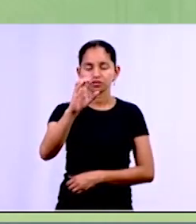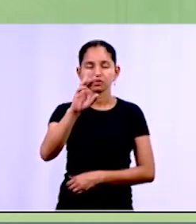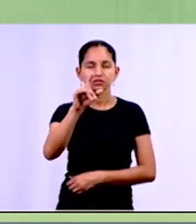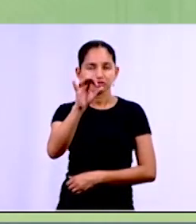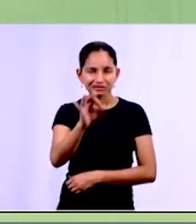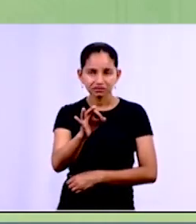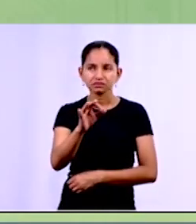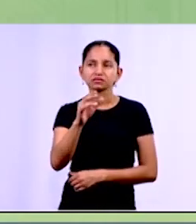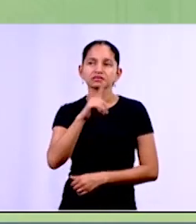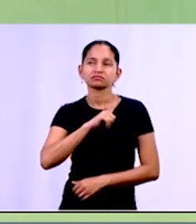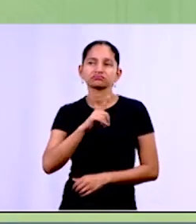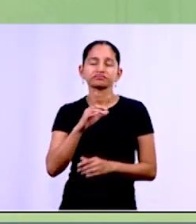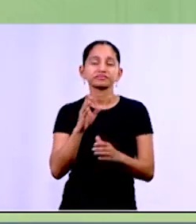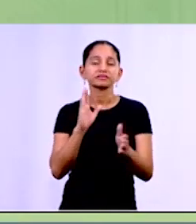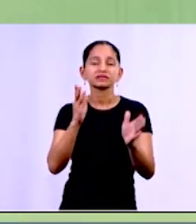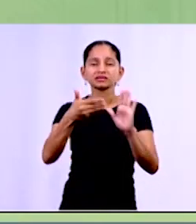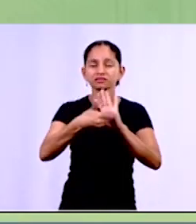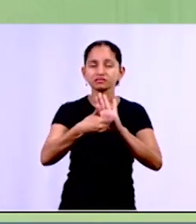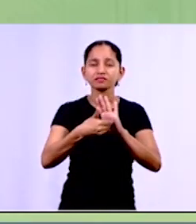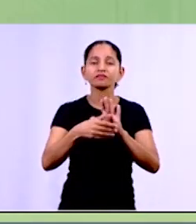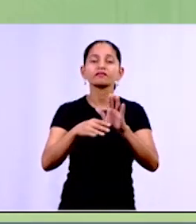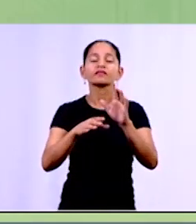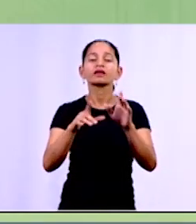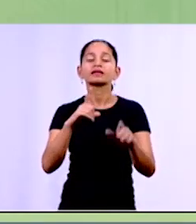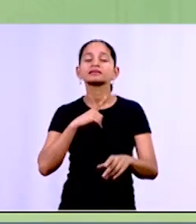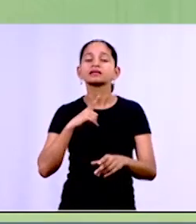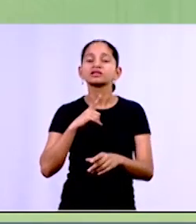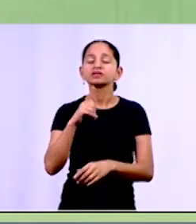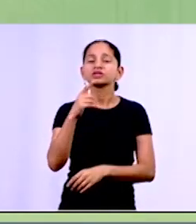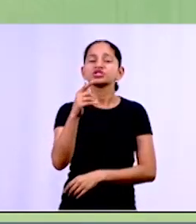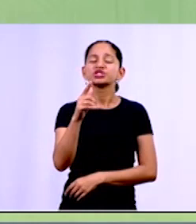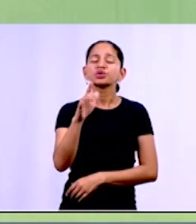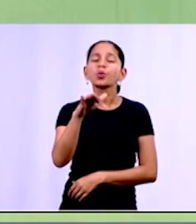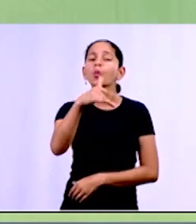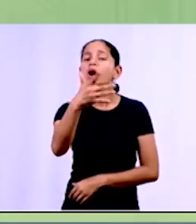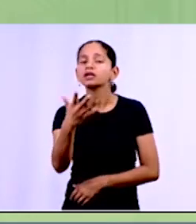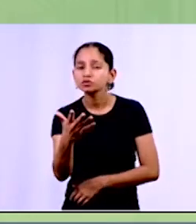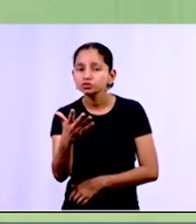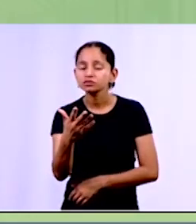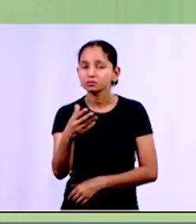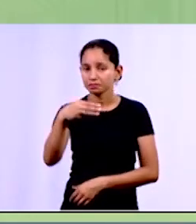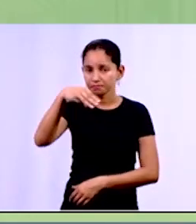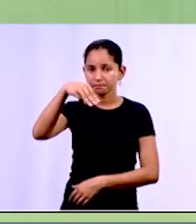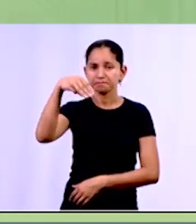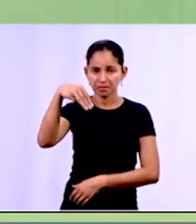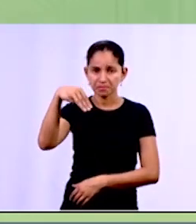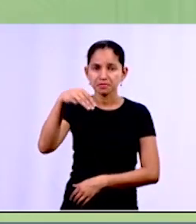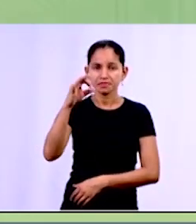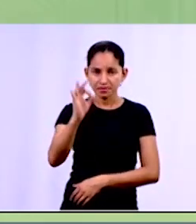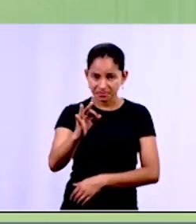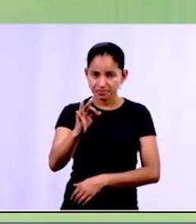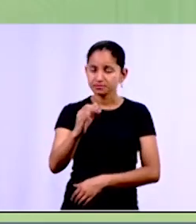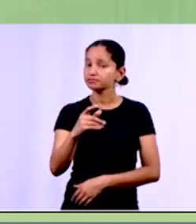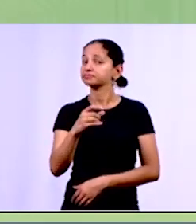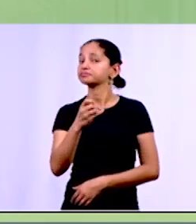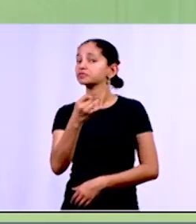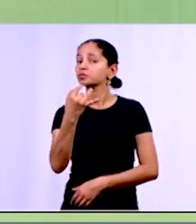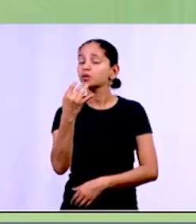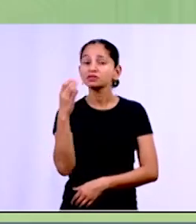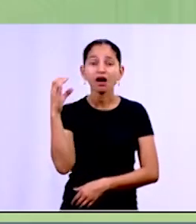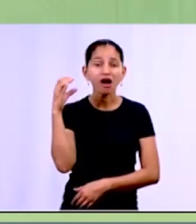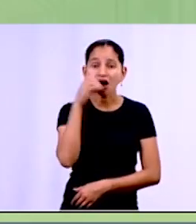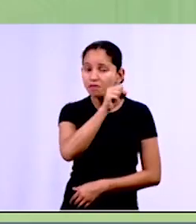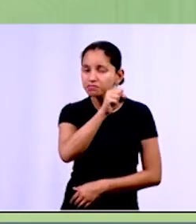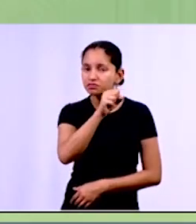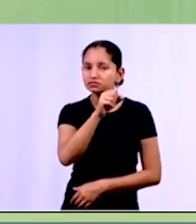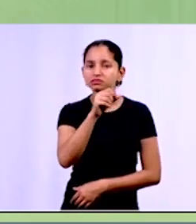né? Ele tem até 128 GB de memória, e não é uma memória qualquer, é uma memória de 4 canais de alta